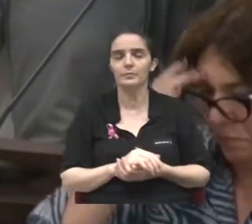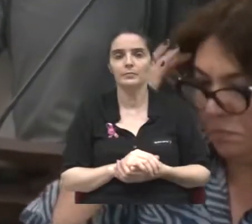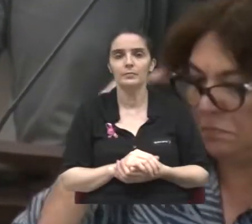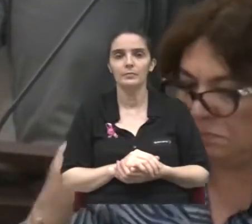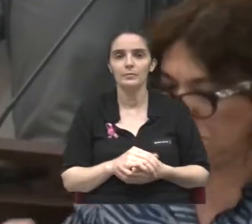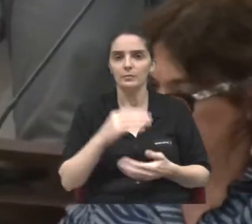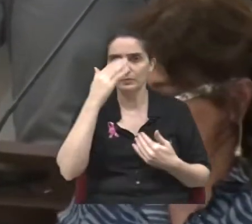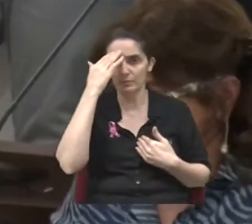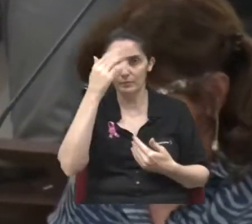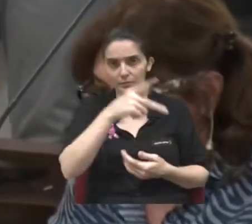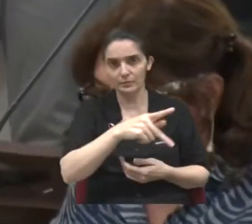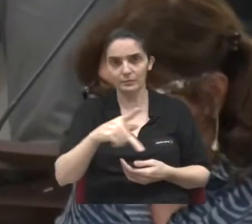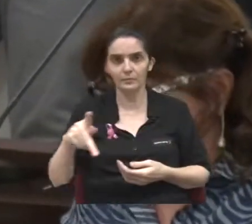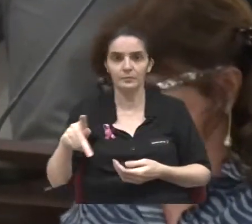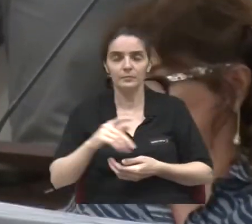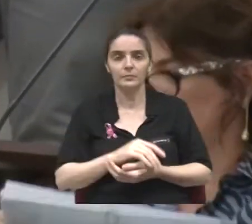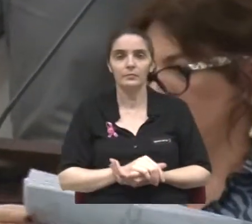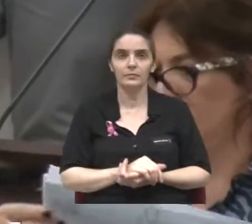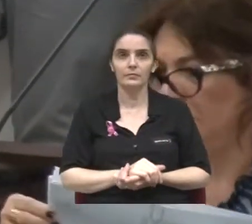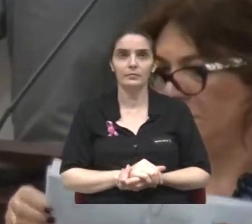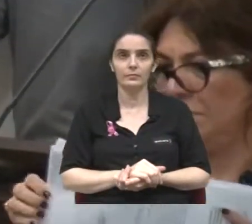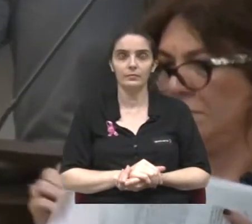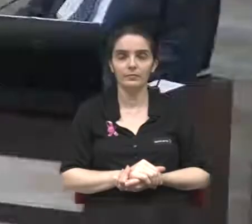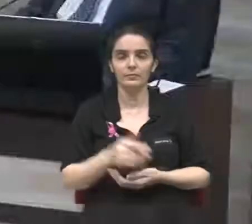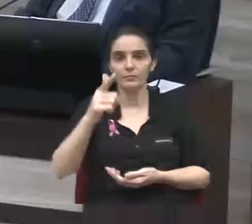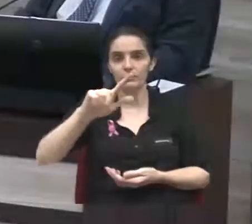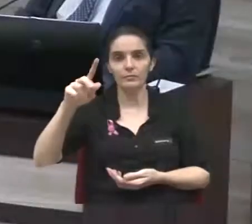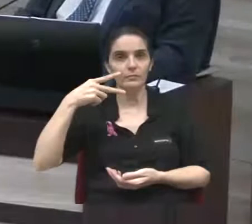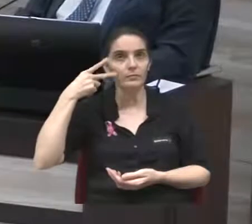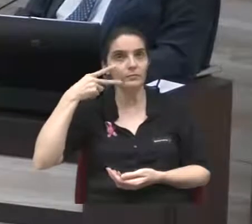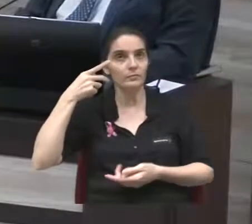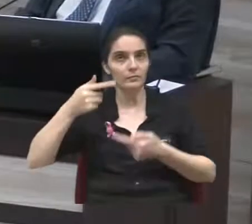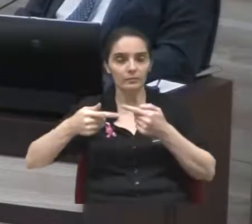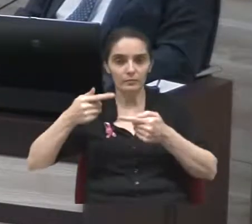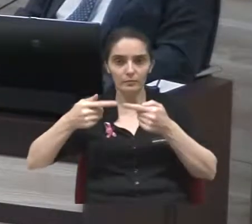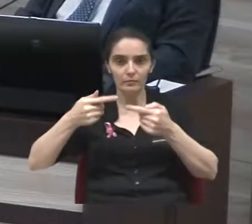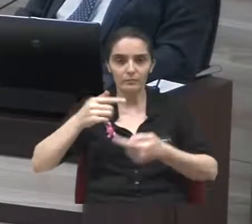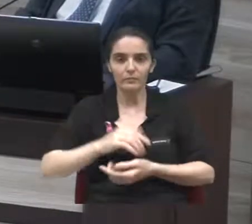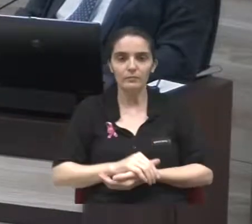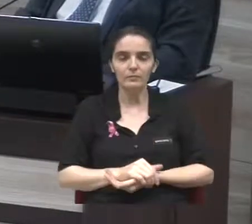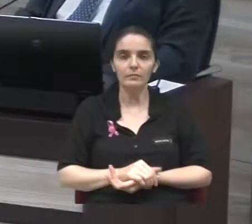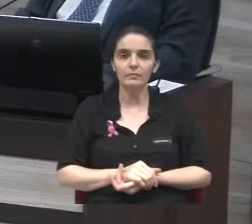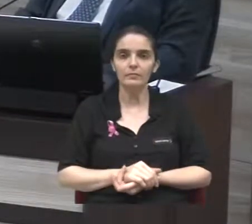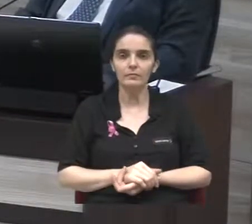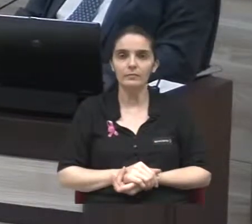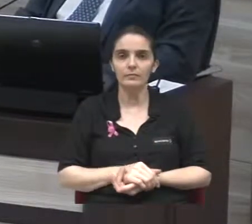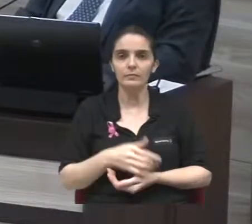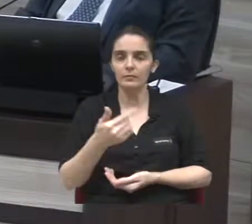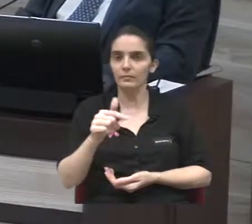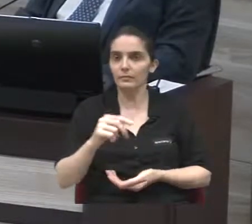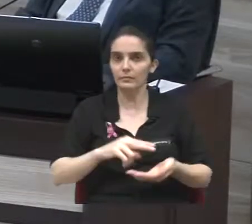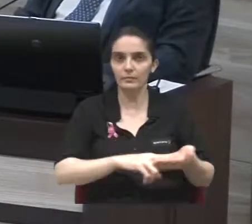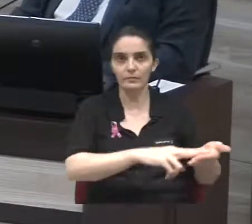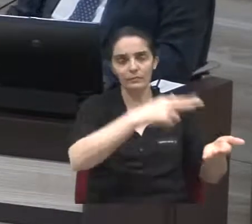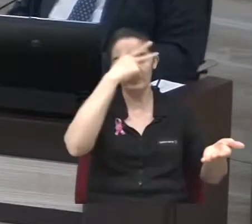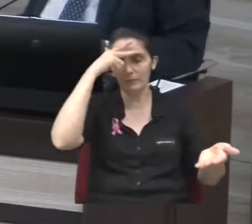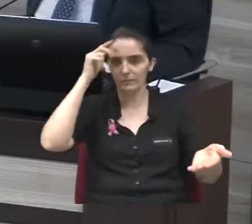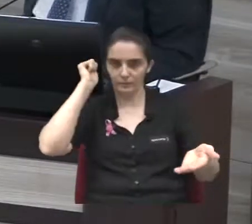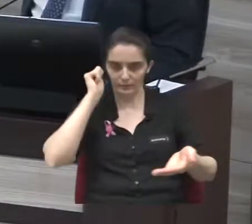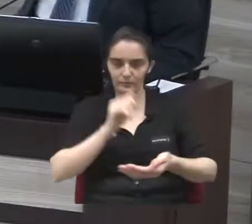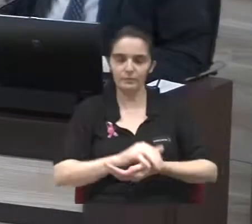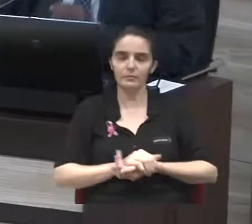presidente. Mais algum vereador deseja discutir o requerimento? Não havendo, será encaminhado ao